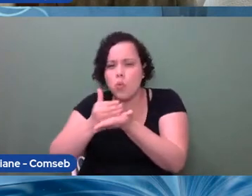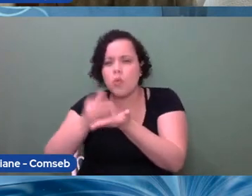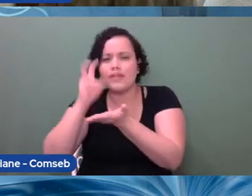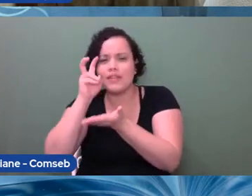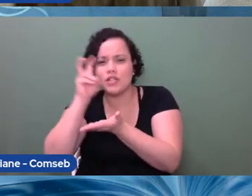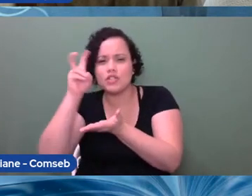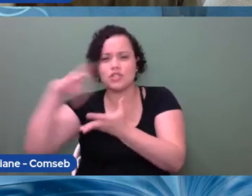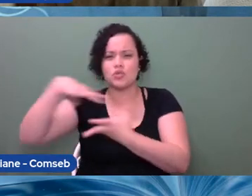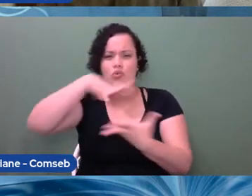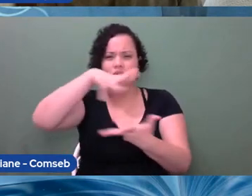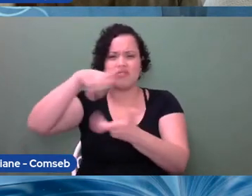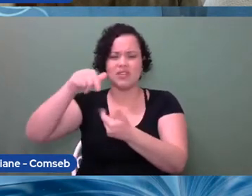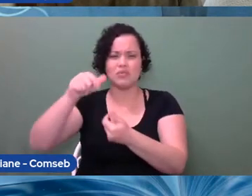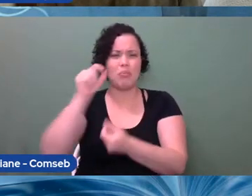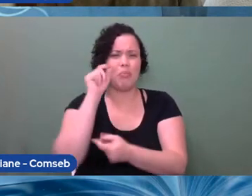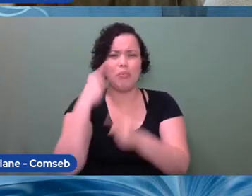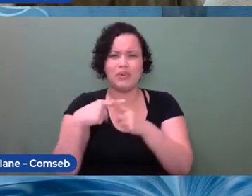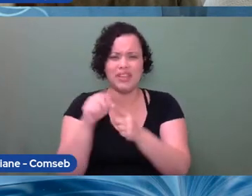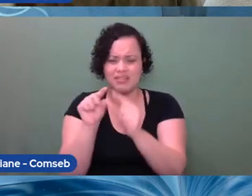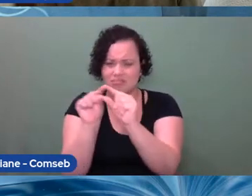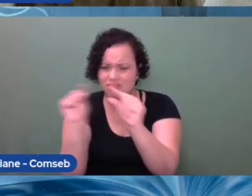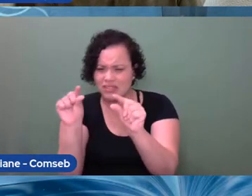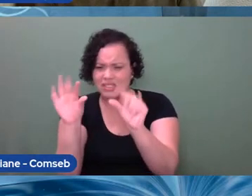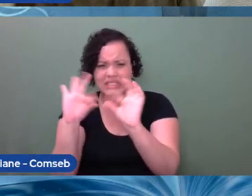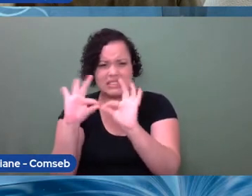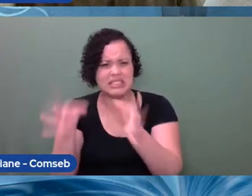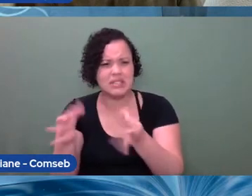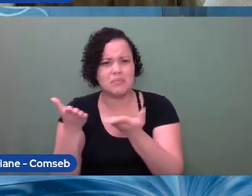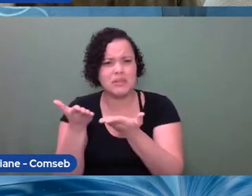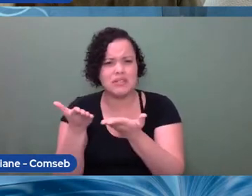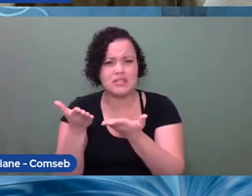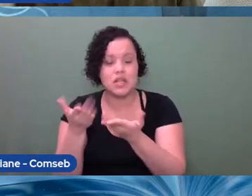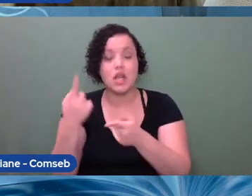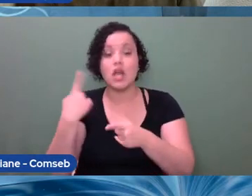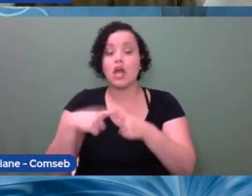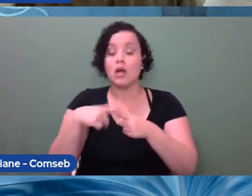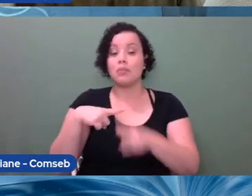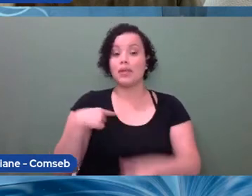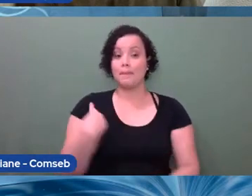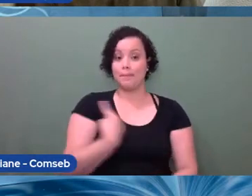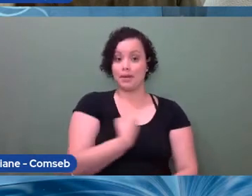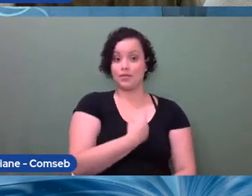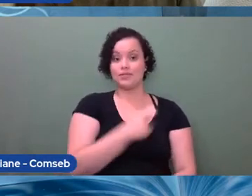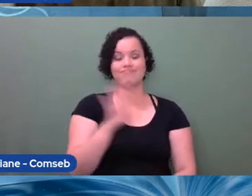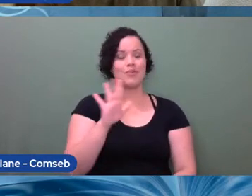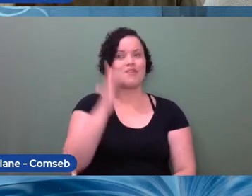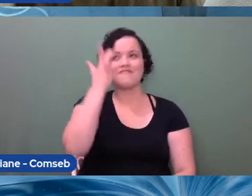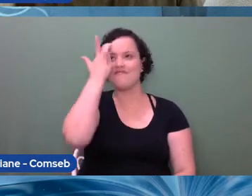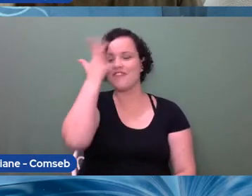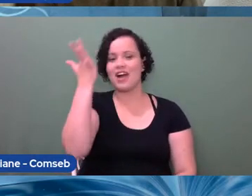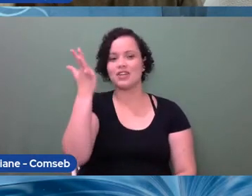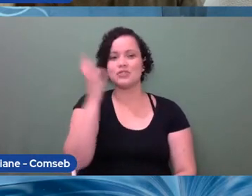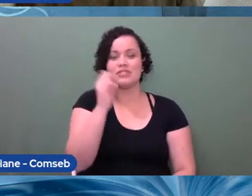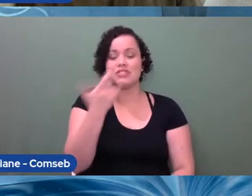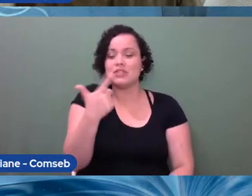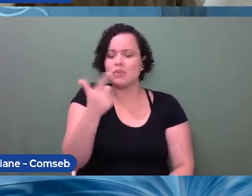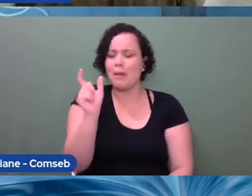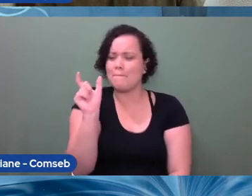colocou isso, simplesmente isso? Porque, veja só, para a gente, não é fácil você, quando não tem uma